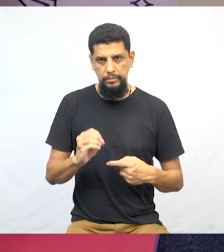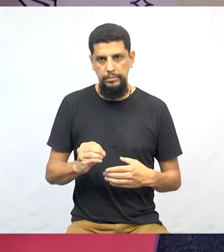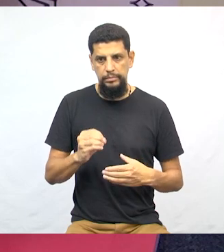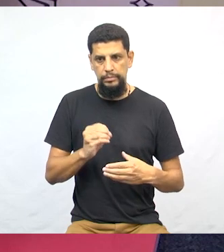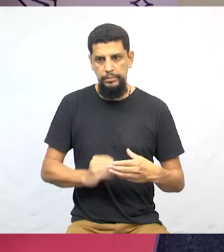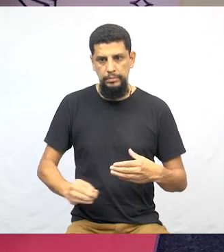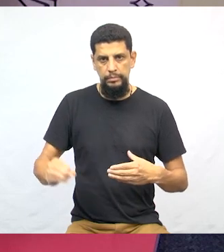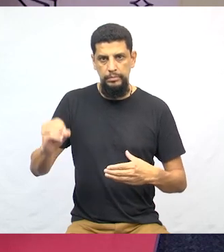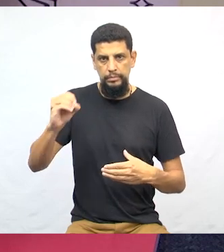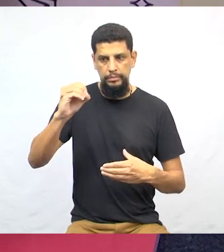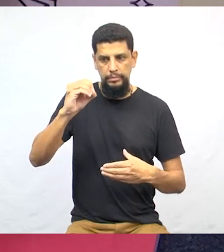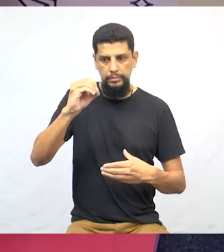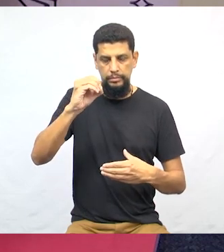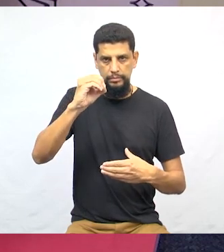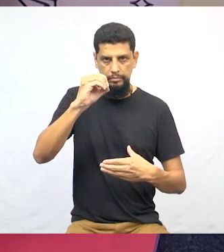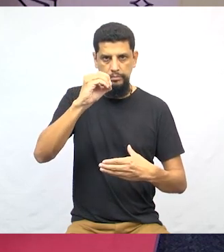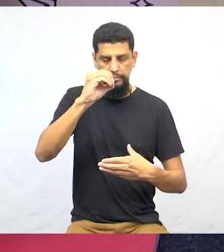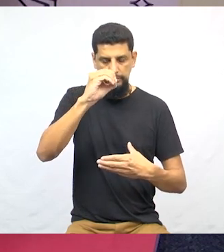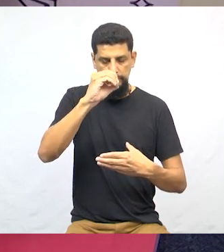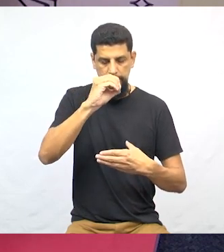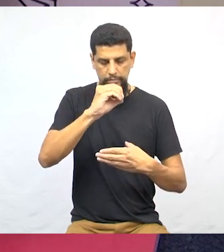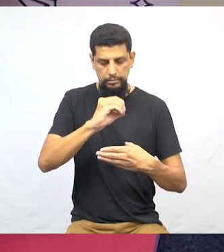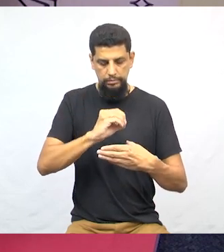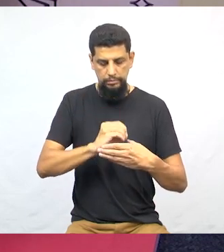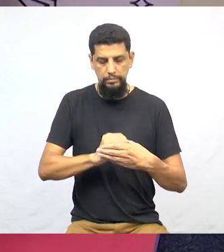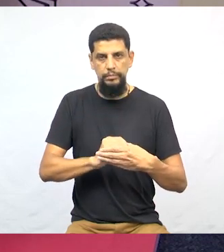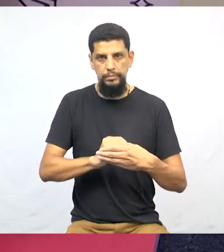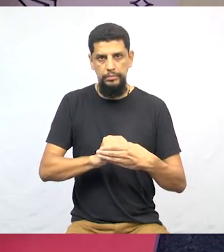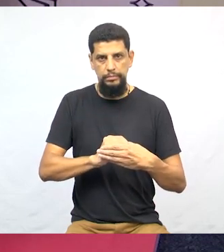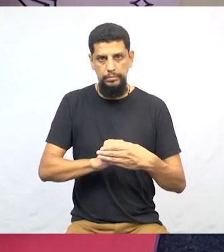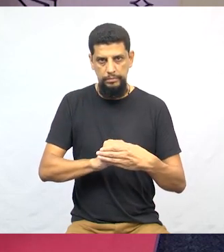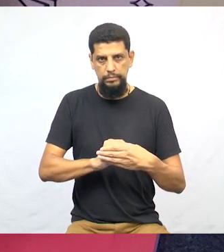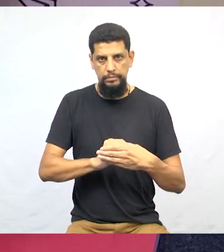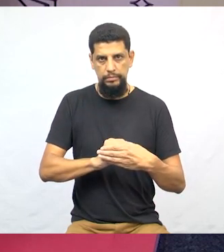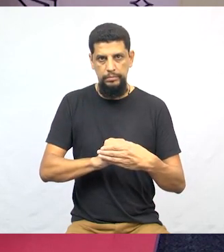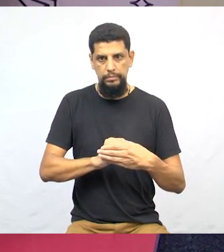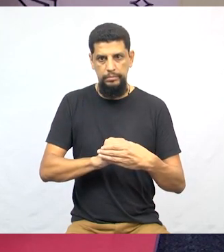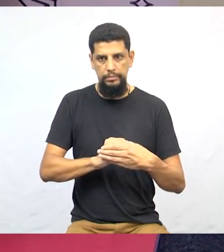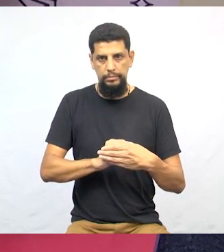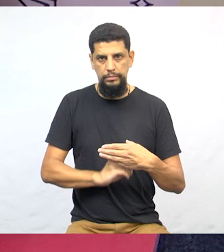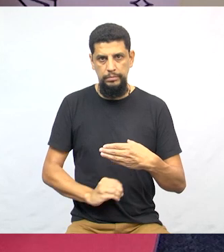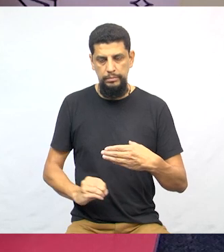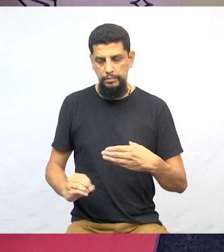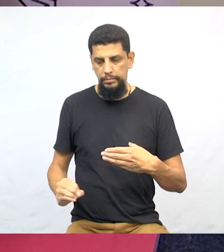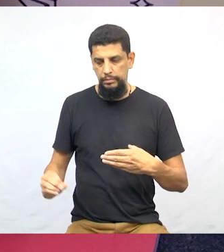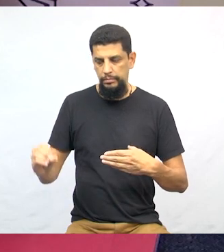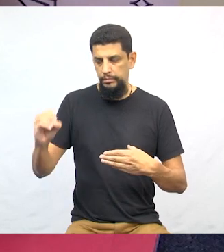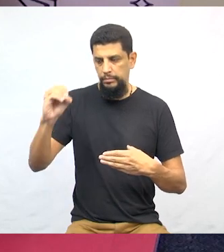bolinhas. Será que eu vou conseguir? Eu acho que sim. Uma...